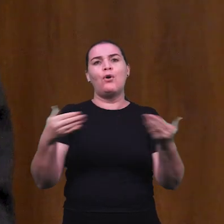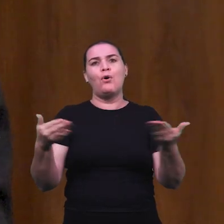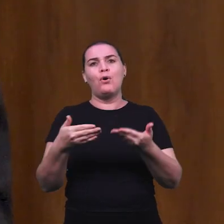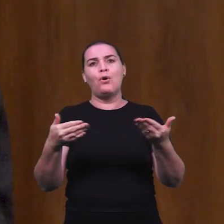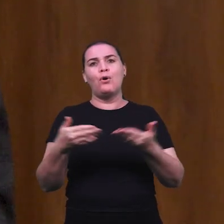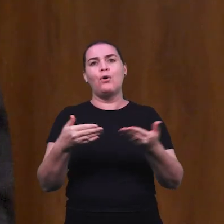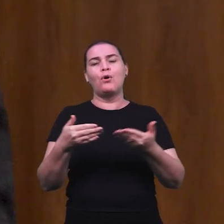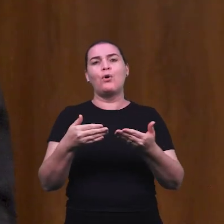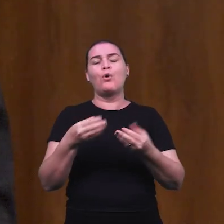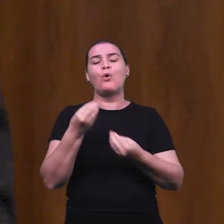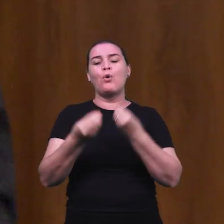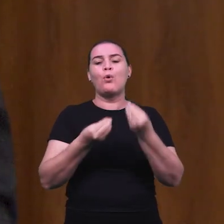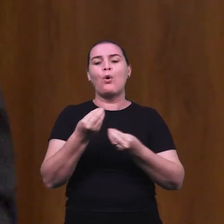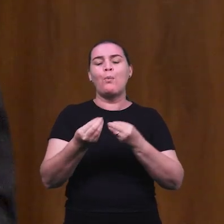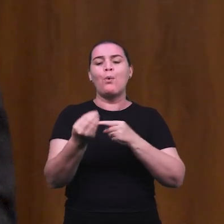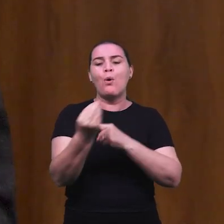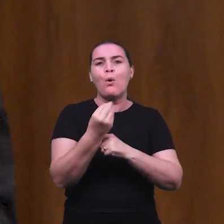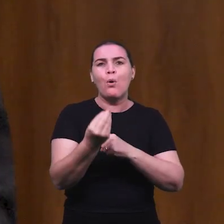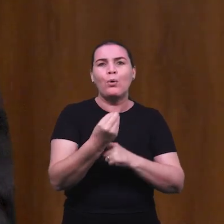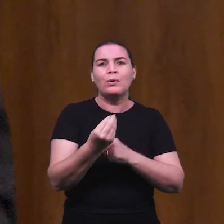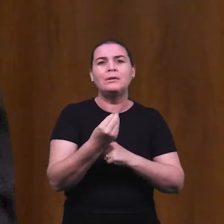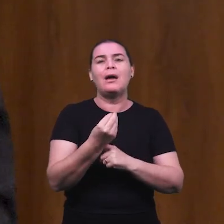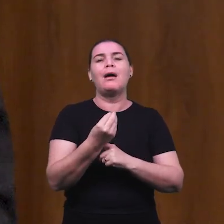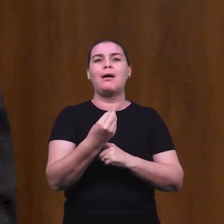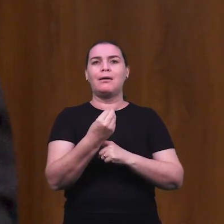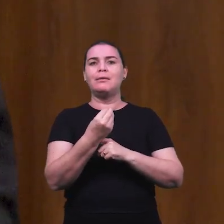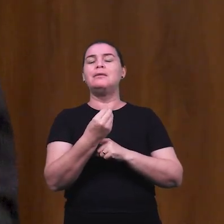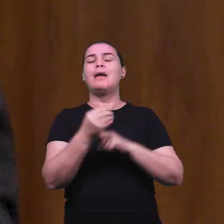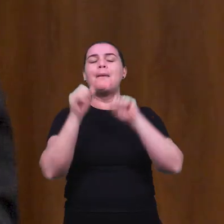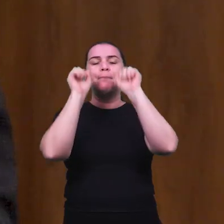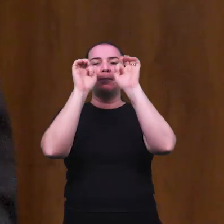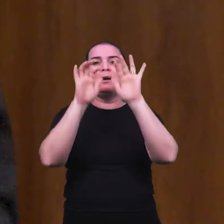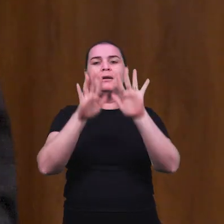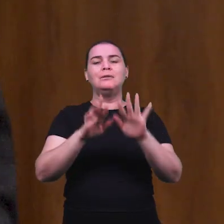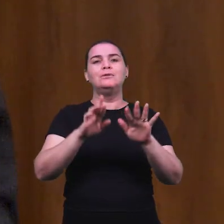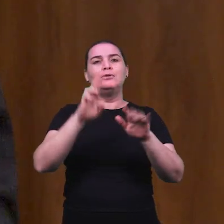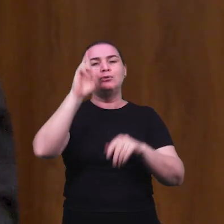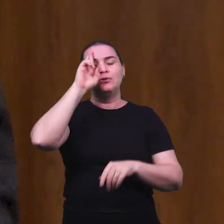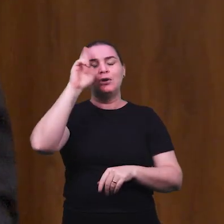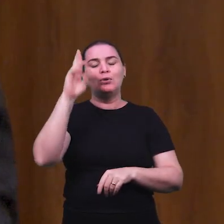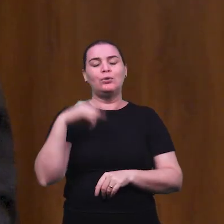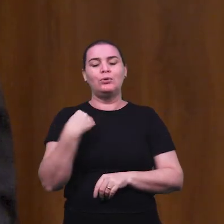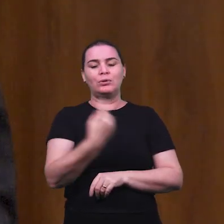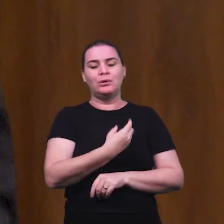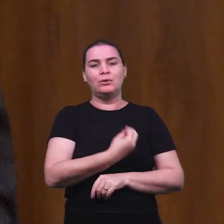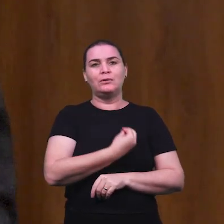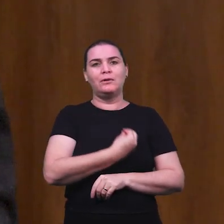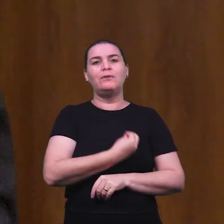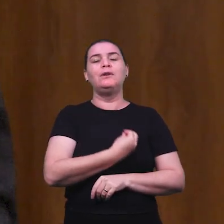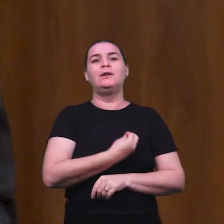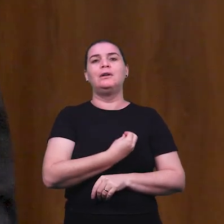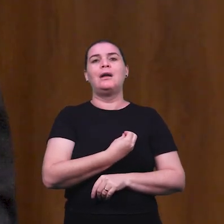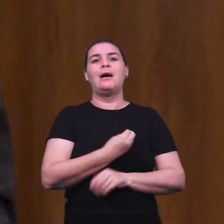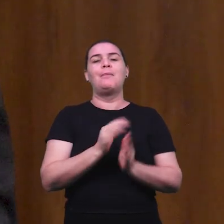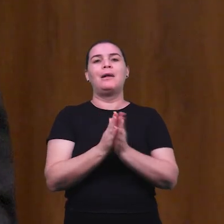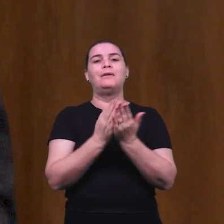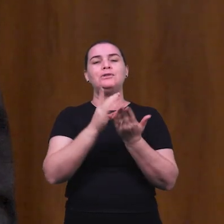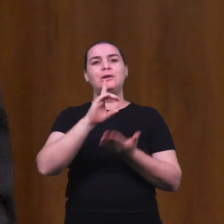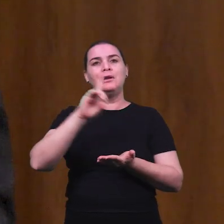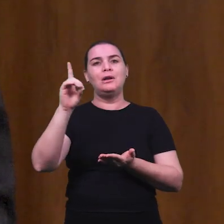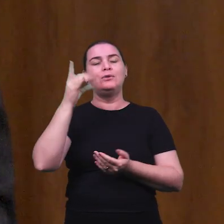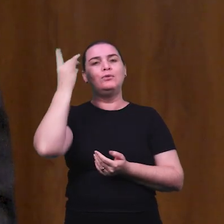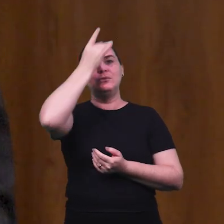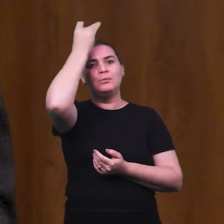sobre a conservação da bênção do Senhor na nossa vida. A palavra de Deus, o Espírito Santo. Para isso,